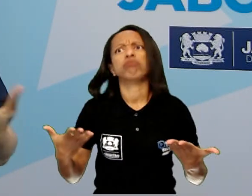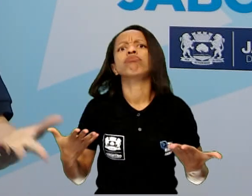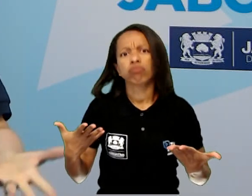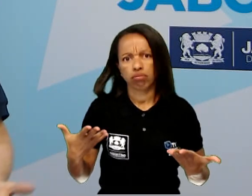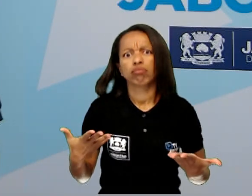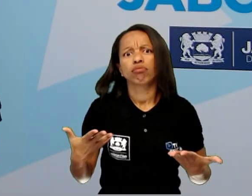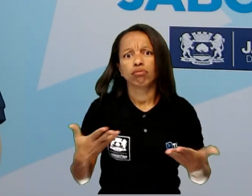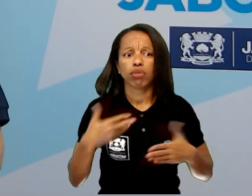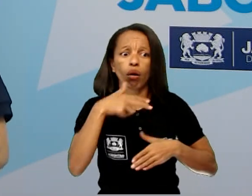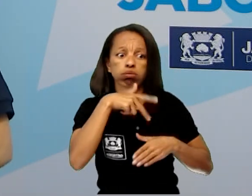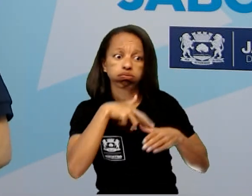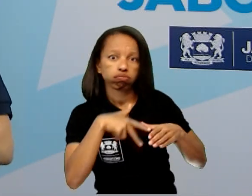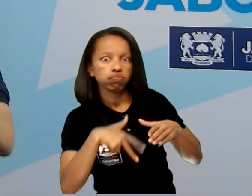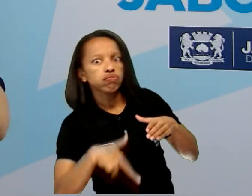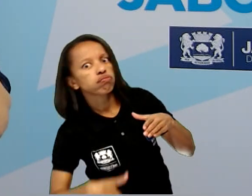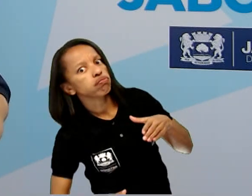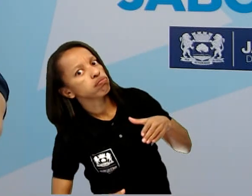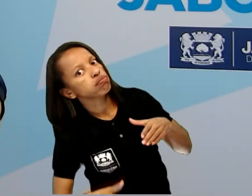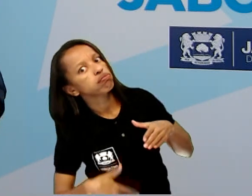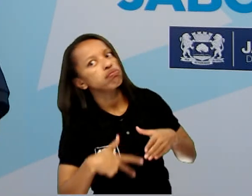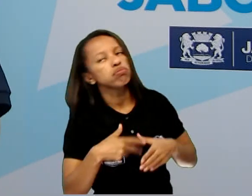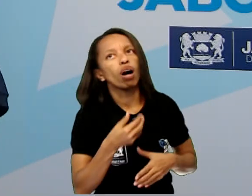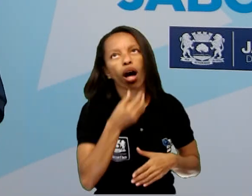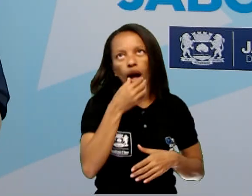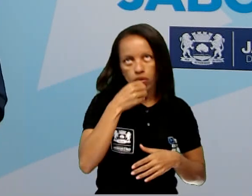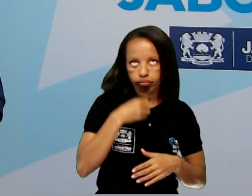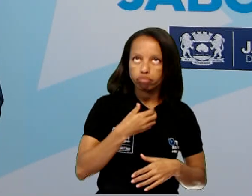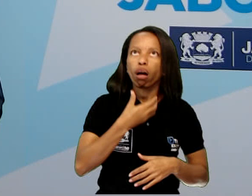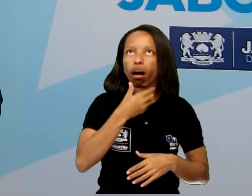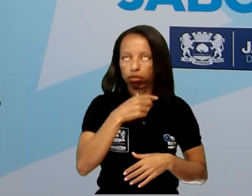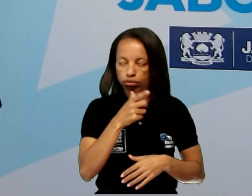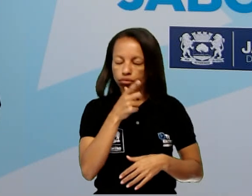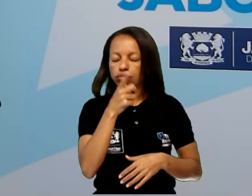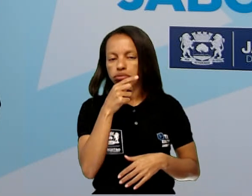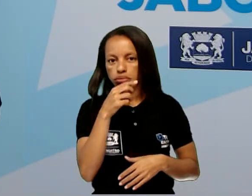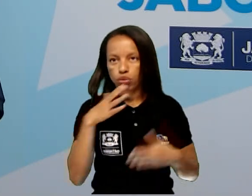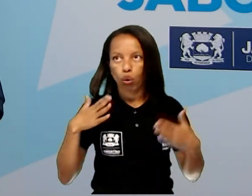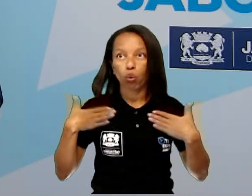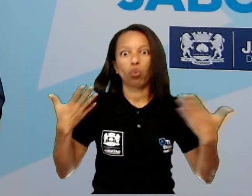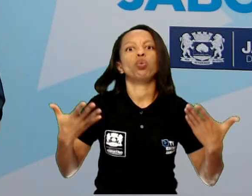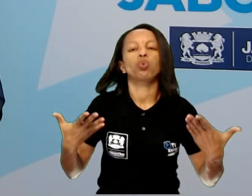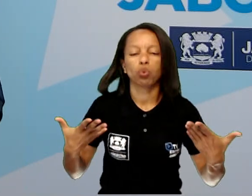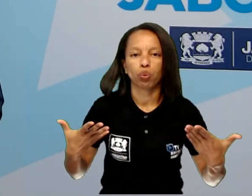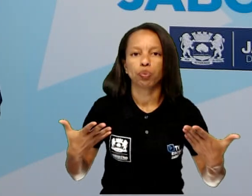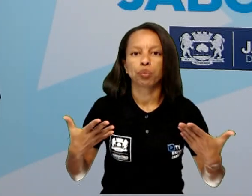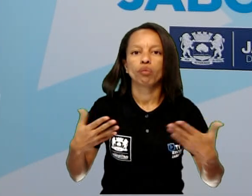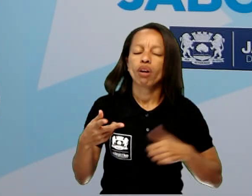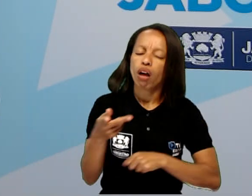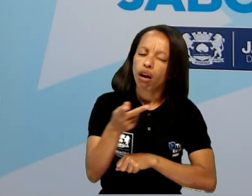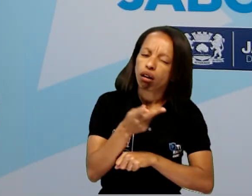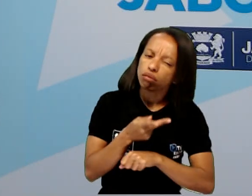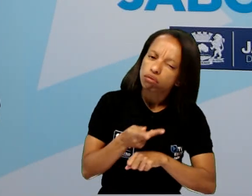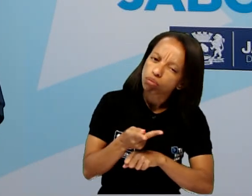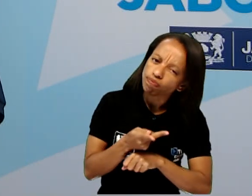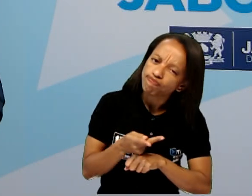um afogamento, né? Então, engolir umas águas, tomar aquele susto. Então, procura não estar em banheira, nem dentro